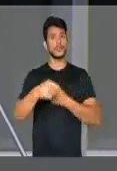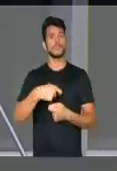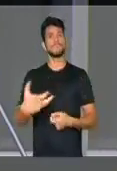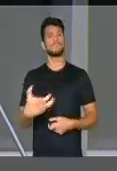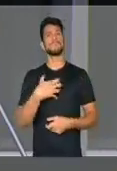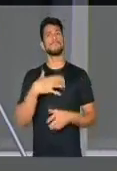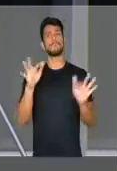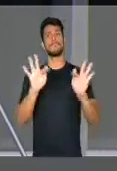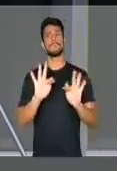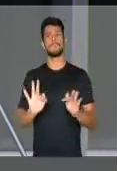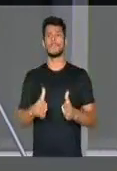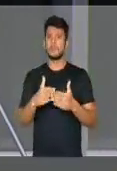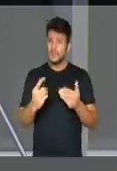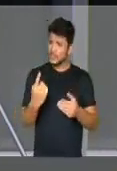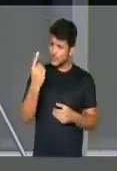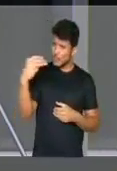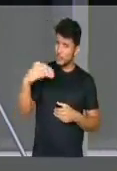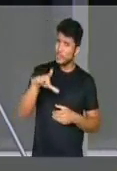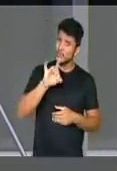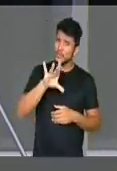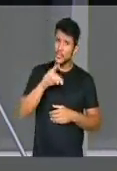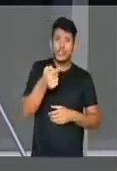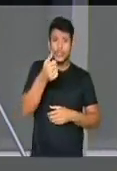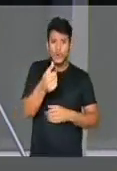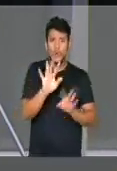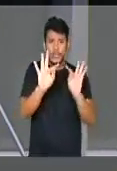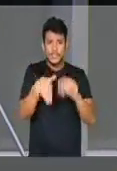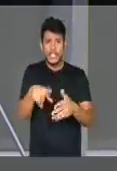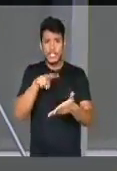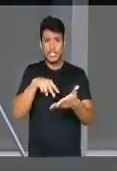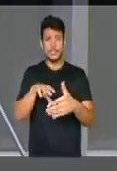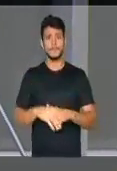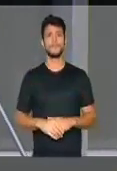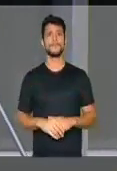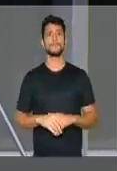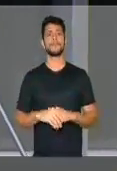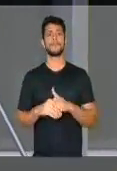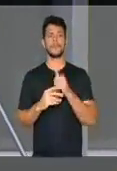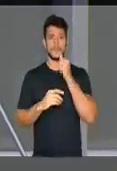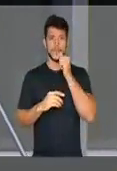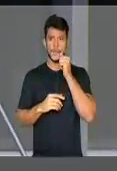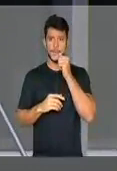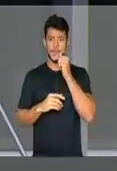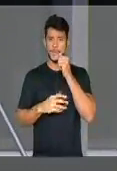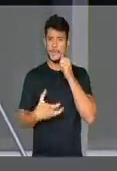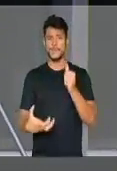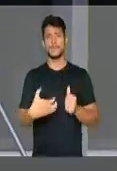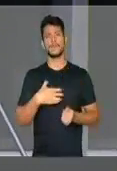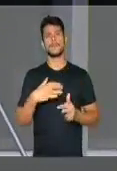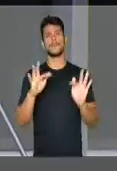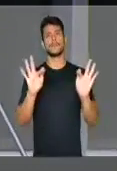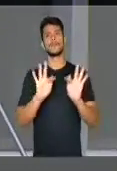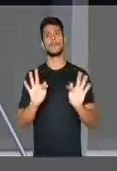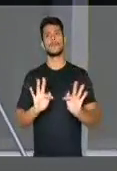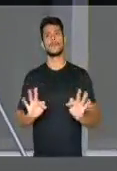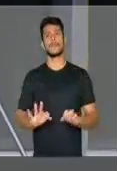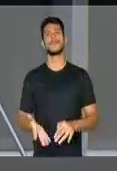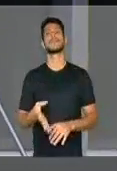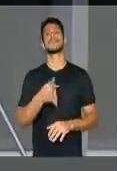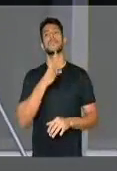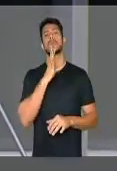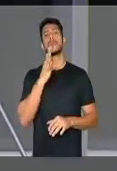Fico feliz, eu peço um minuto mais, senhor presidente, para concluir. Fico feliz em conhecer